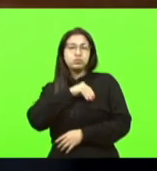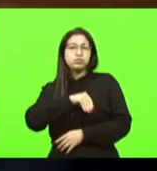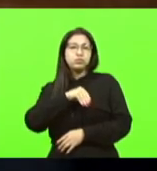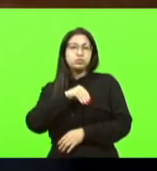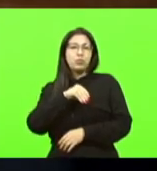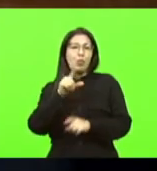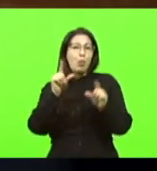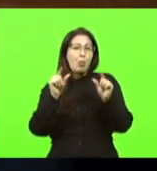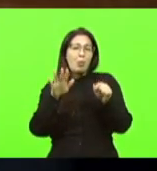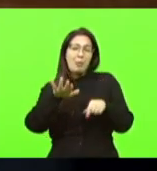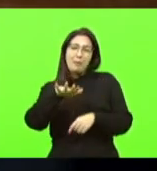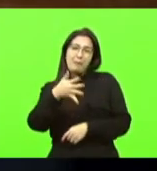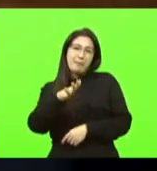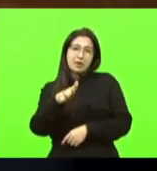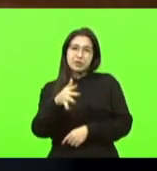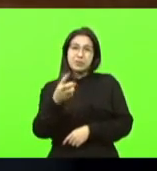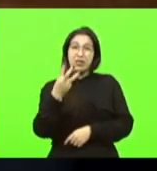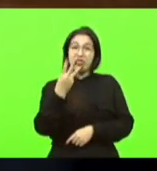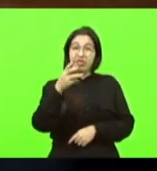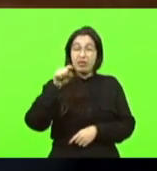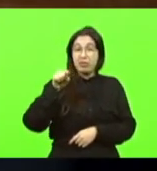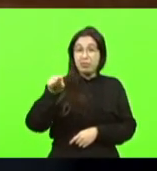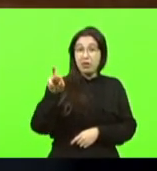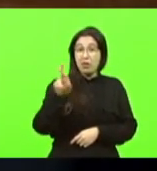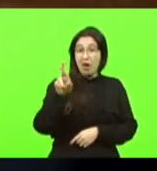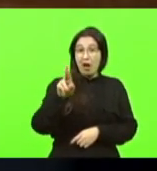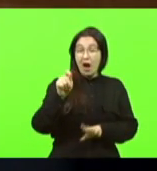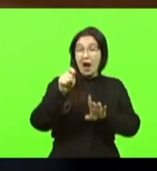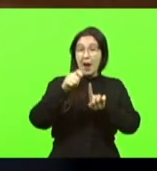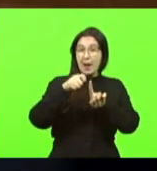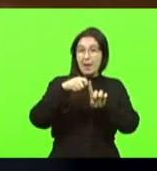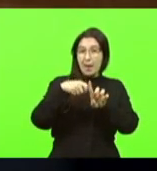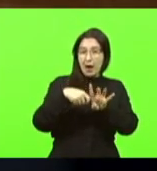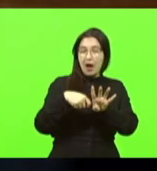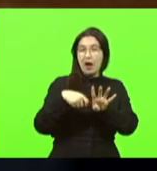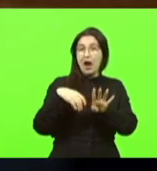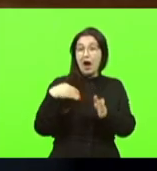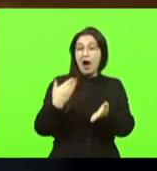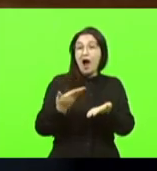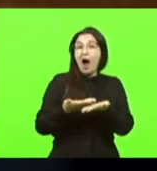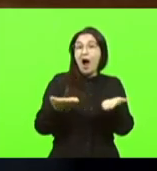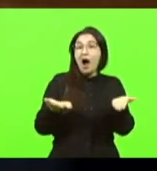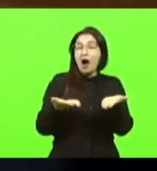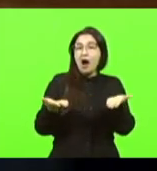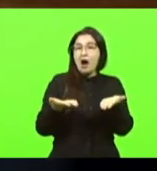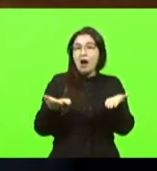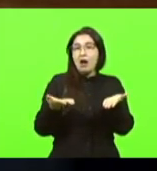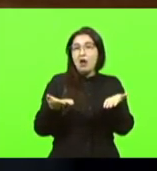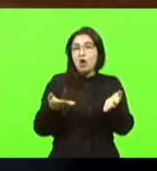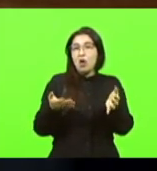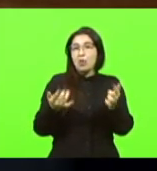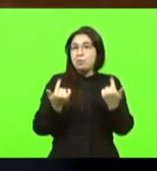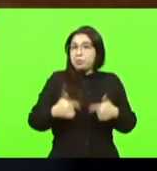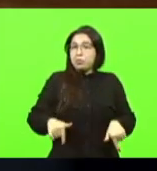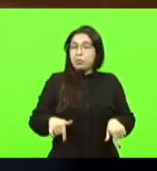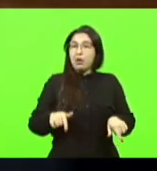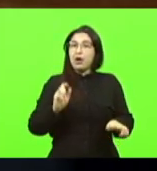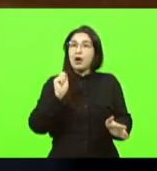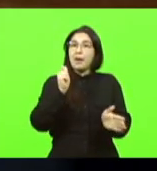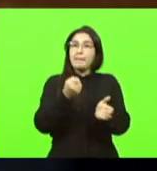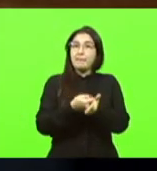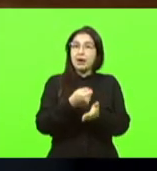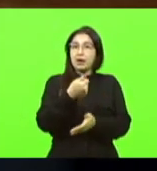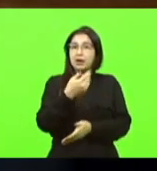em torno de três mil reais por mês atualmente está isento dos 14 por cento vai